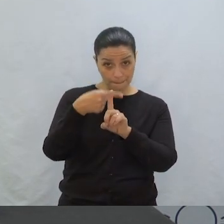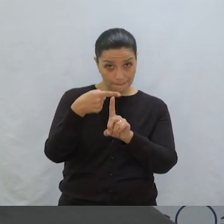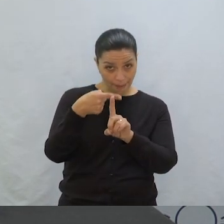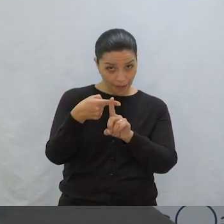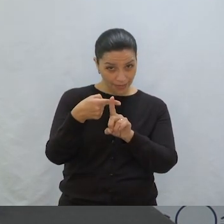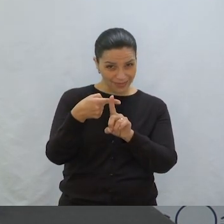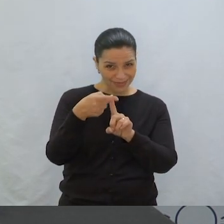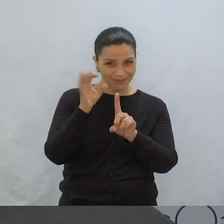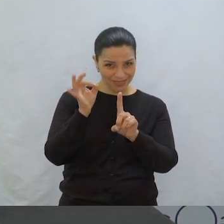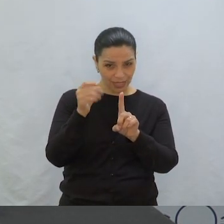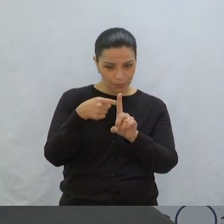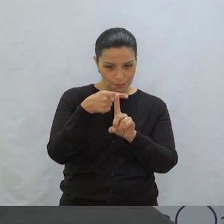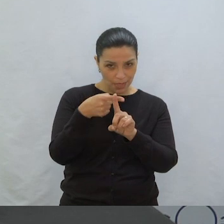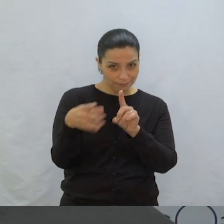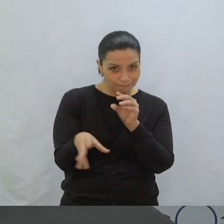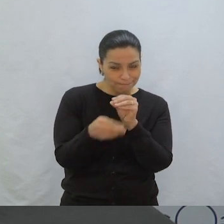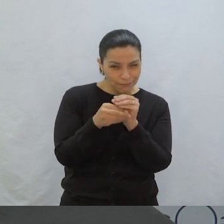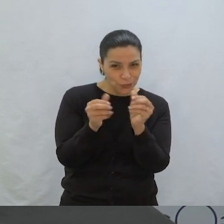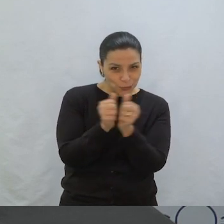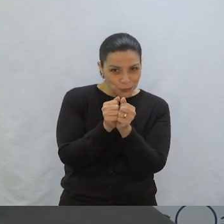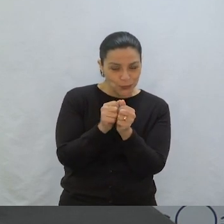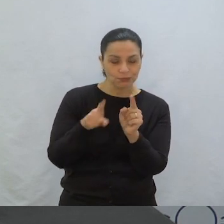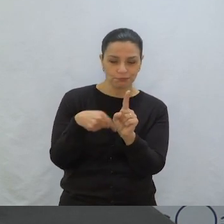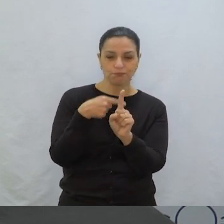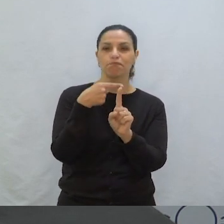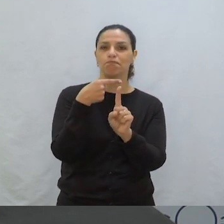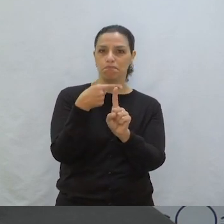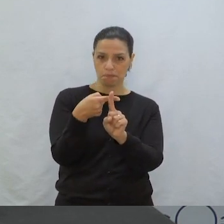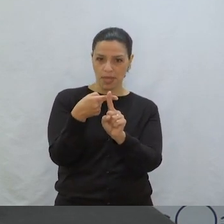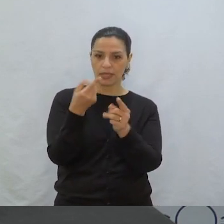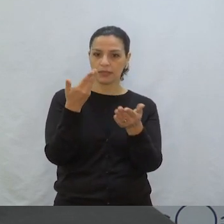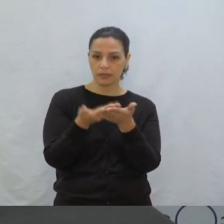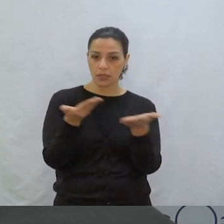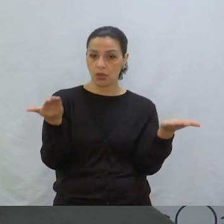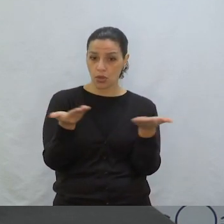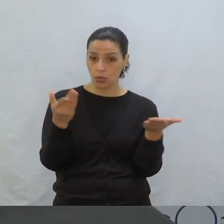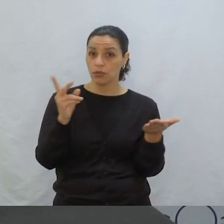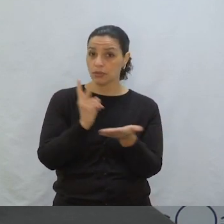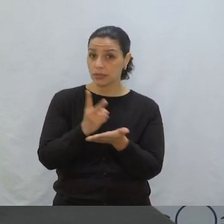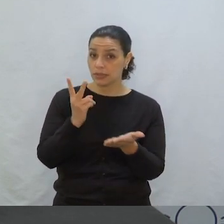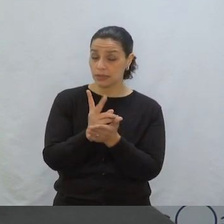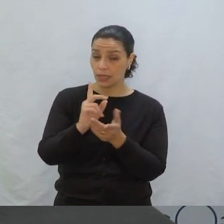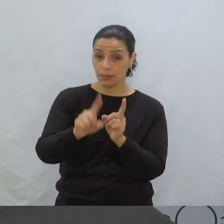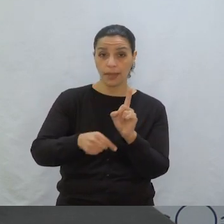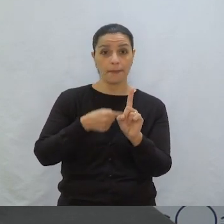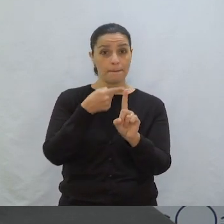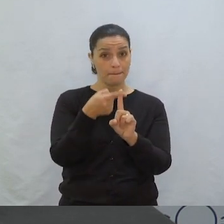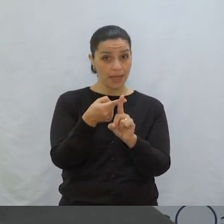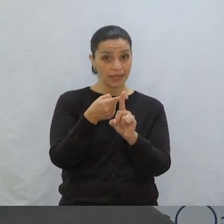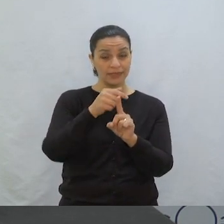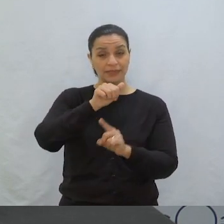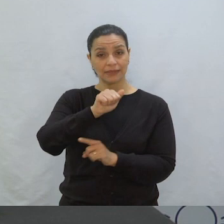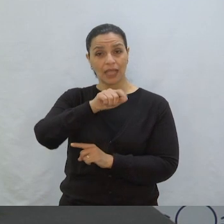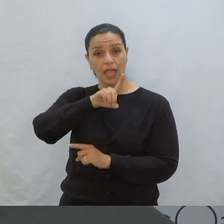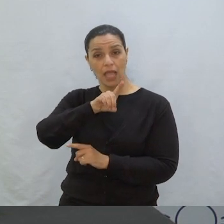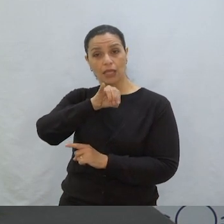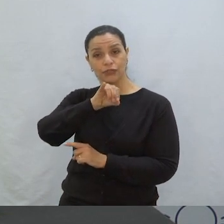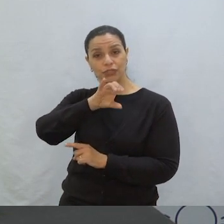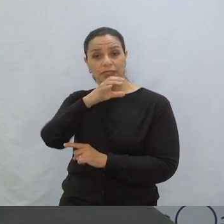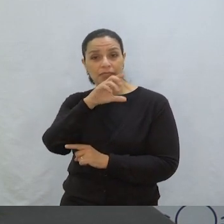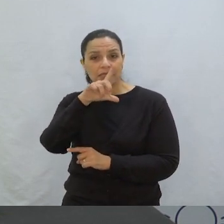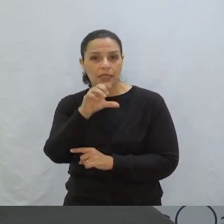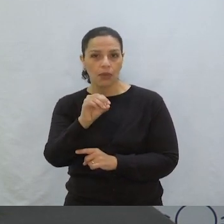vamos juntar, qual é o sinal que a gente vai usar? É o sinal que a gente está usando nessa aula hoje, né? Que é o sinal de mais, de